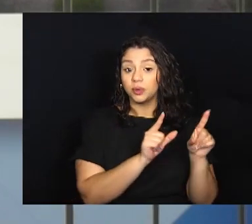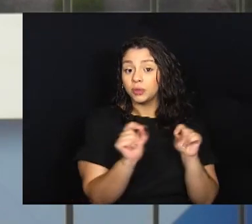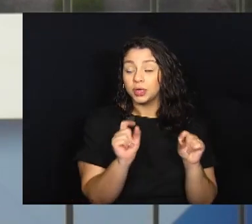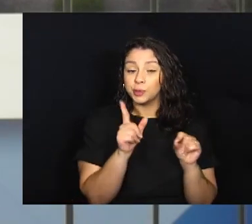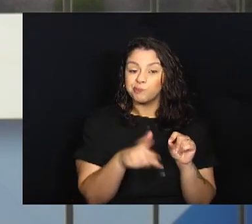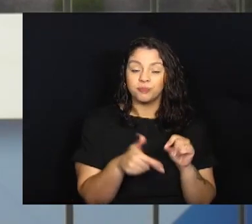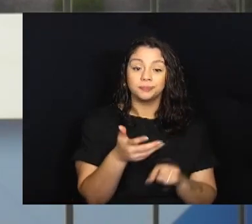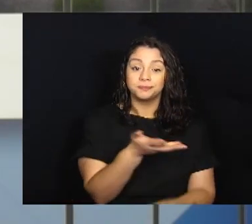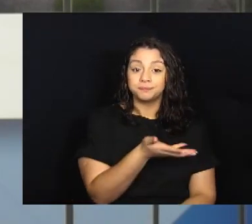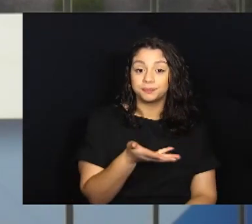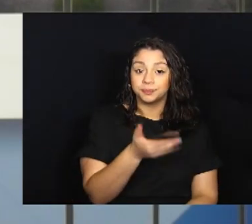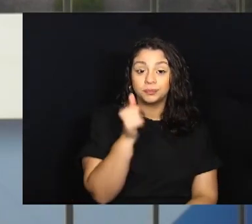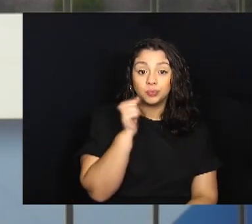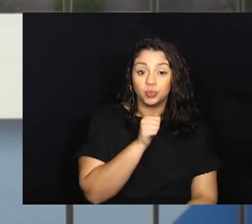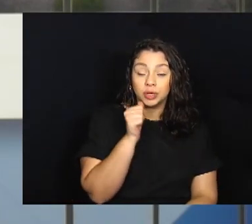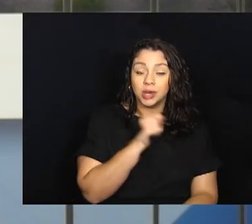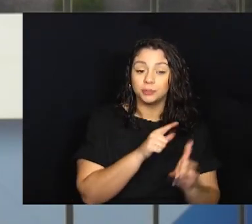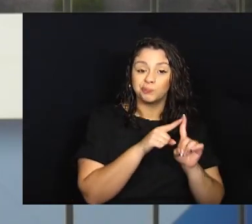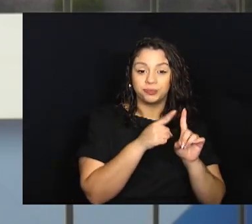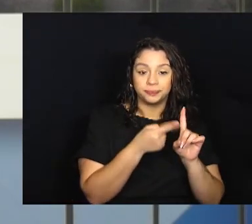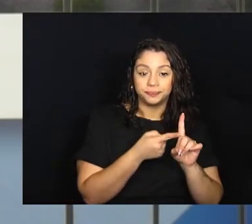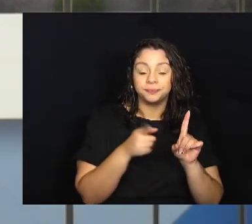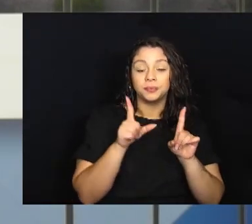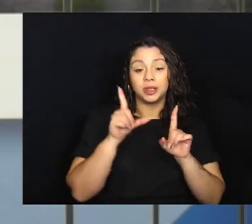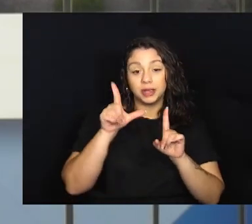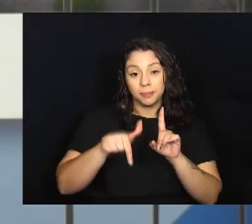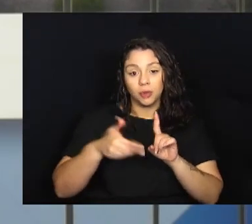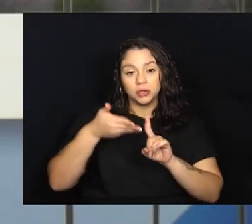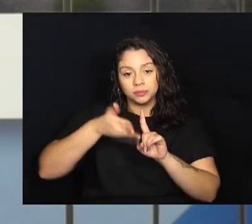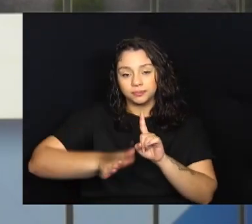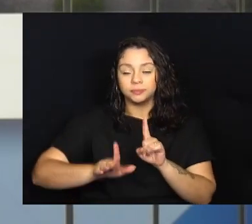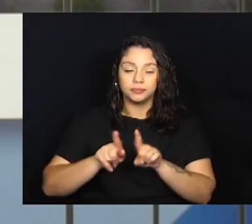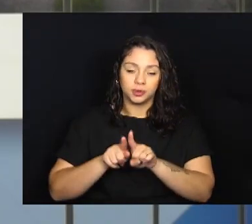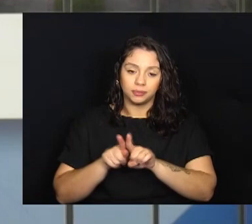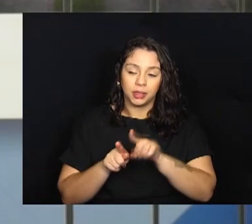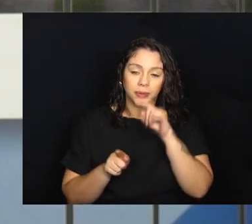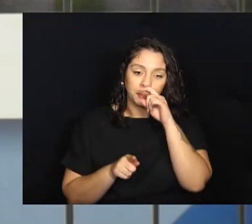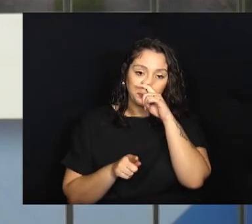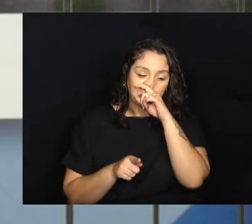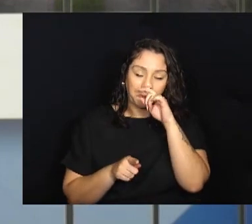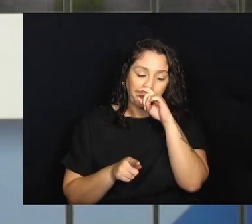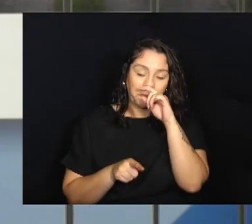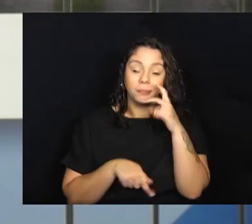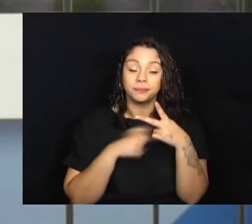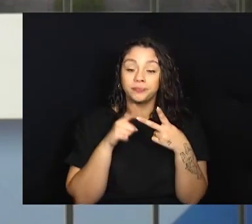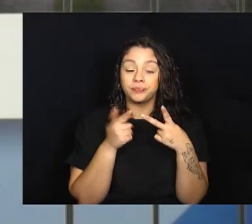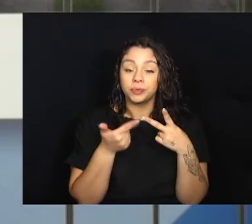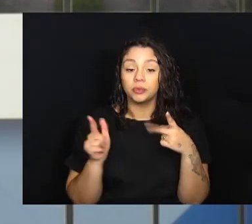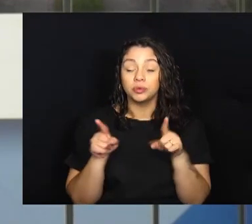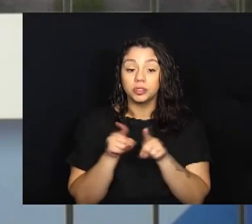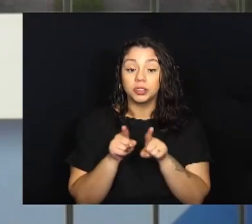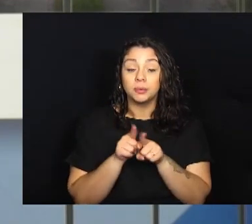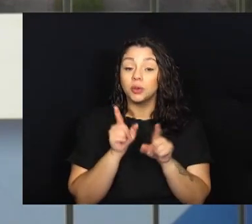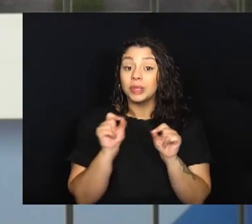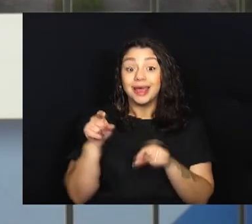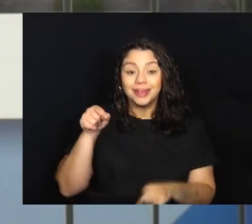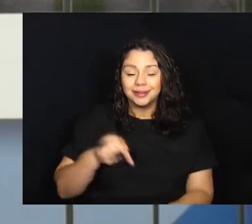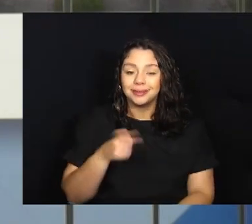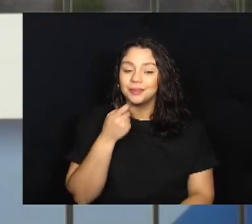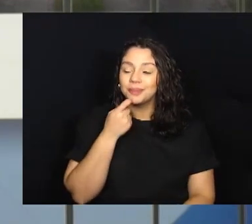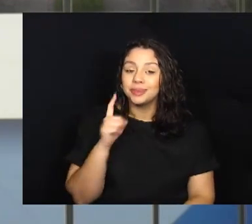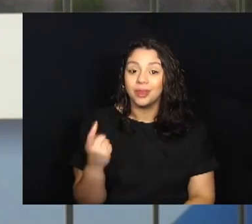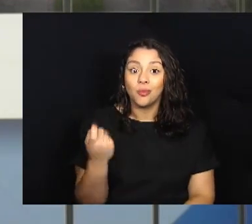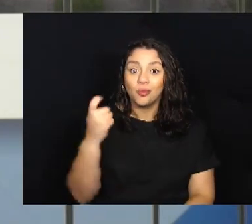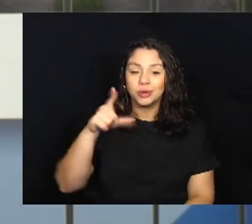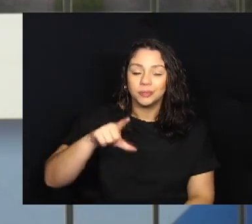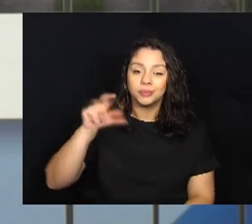para as mulheres puérperas e gestantes. Isso é uma coisa. A segunda coisa é que Campinas, a única opção para uma